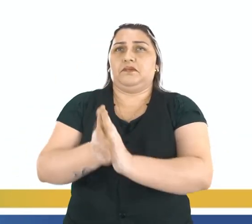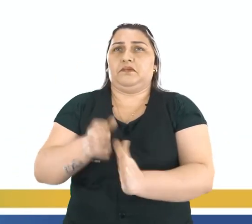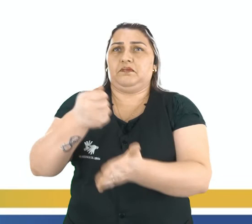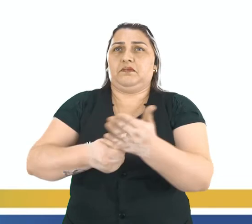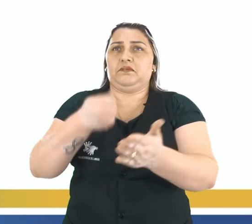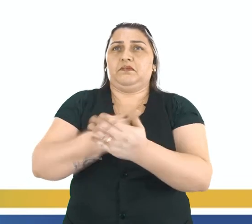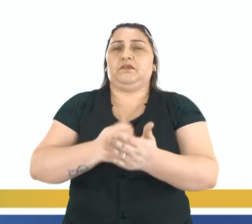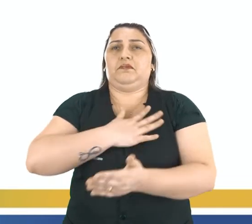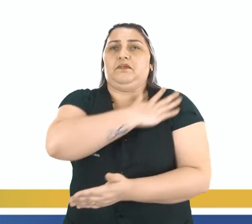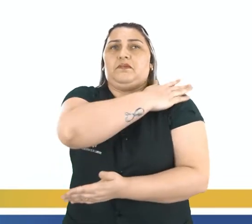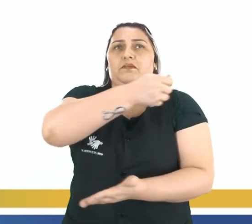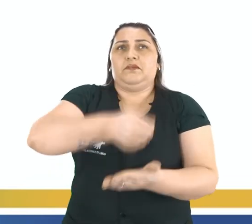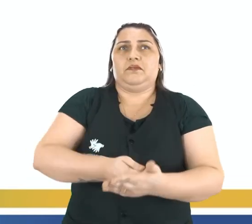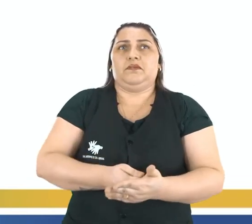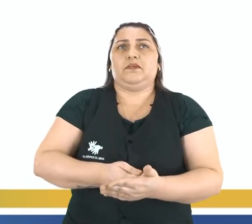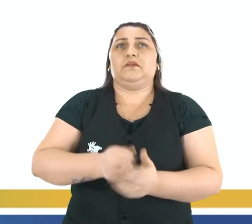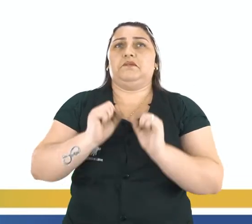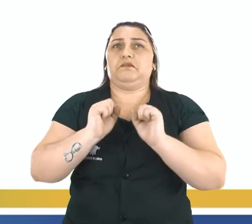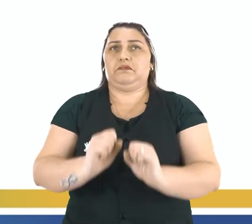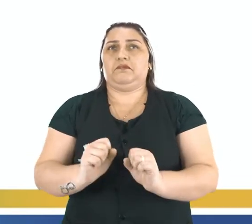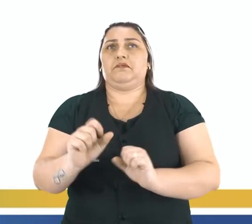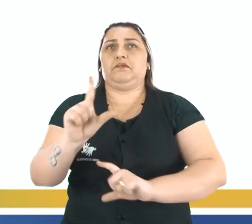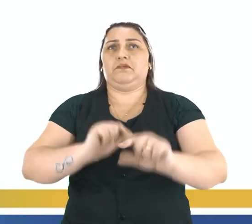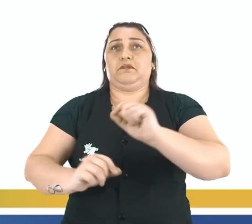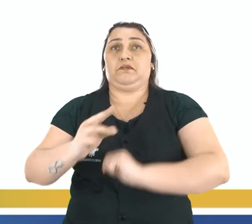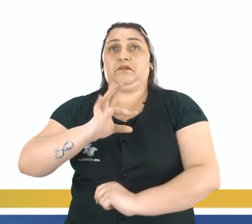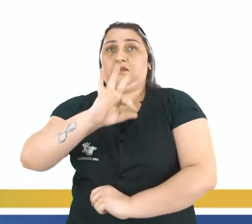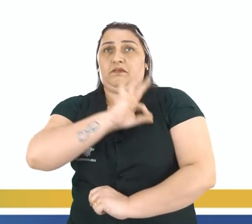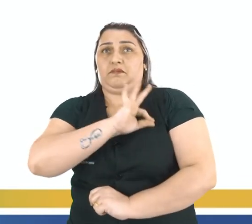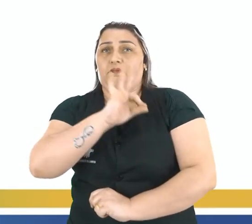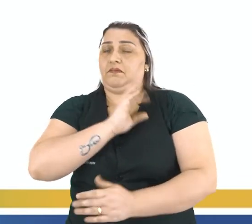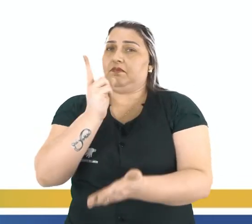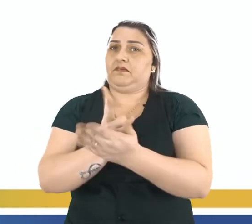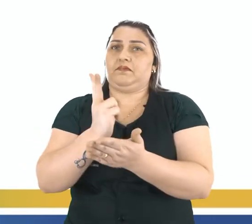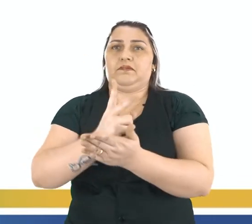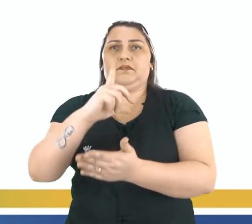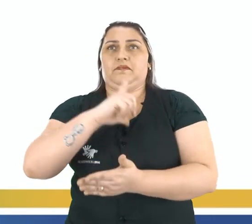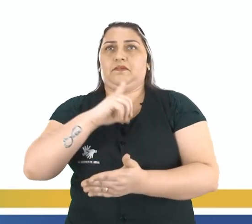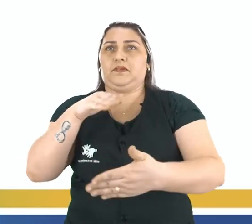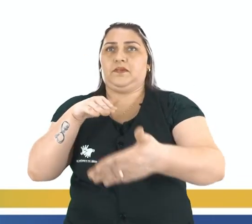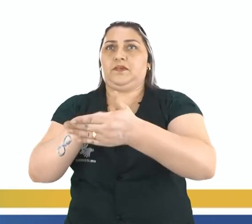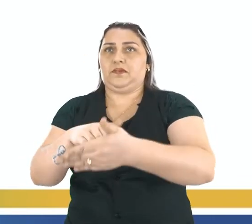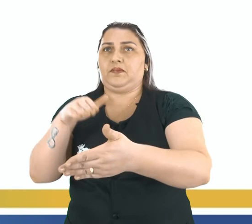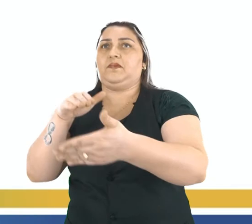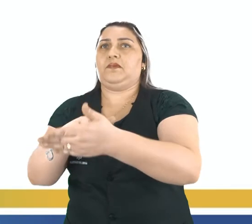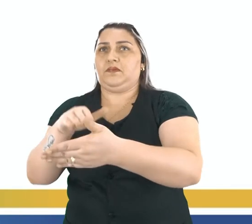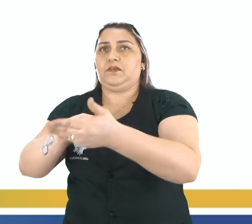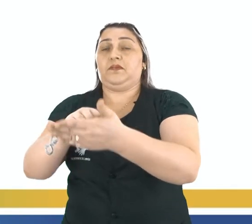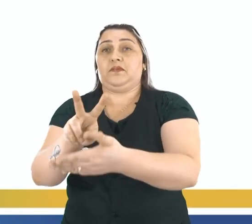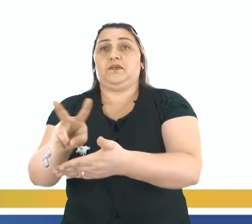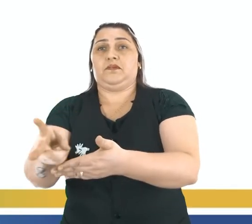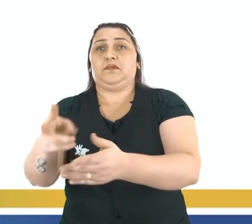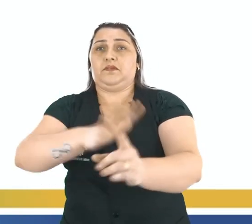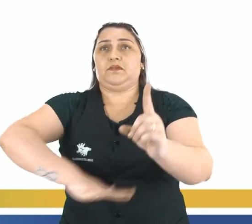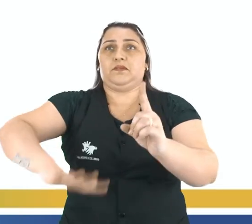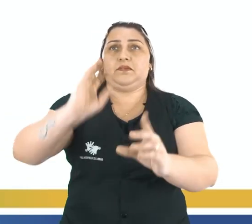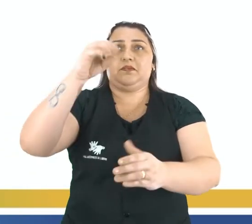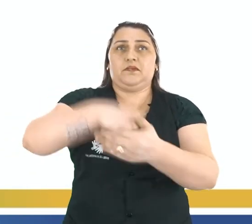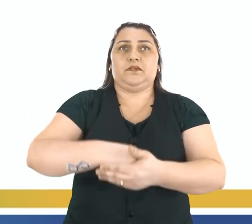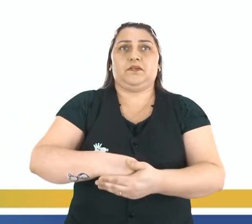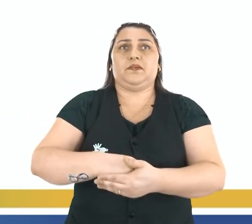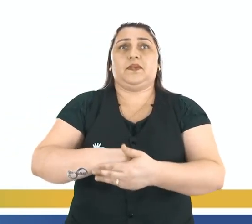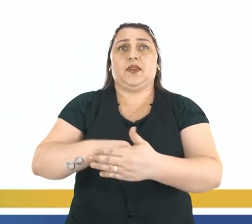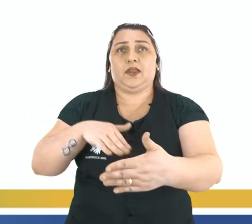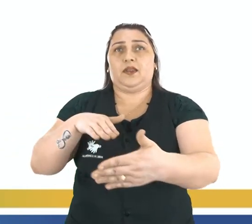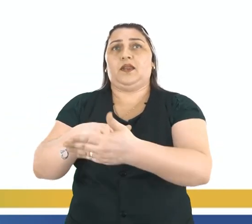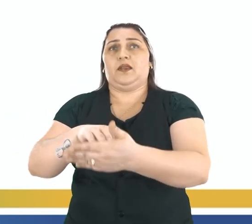que ocorreu na ditadura militar, podemos destacar que os militares sempre tiveram de enfrentar uma forte oposição na sociedade.